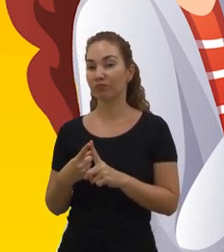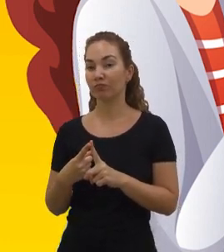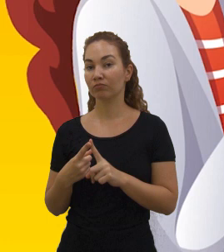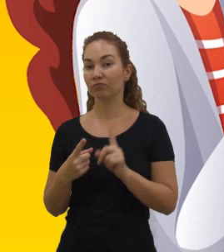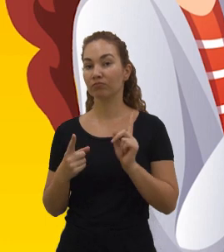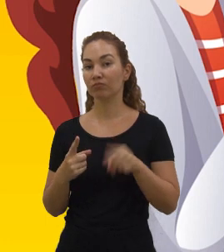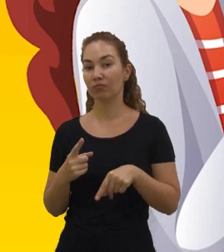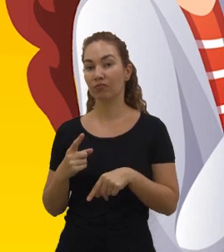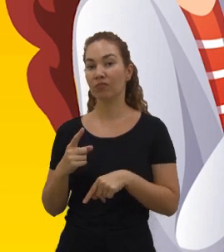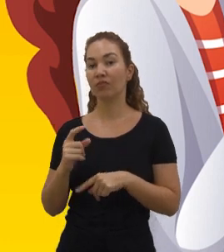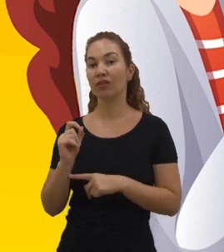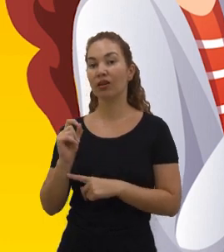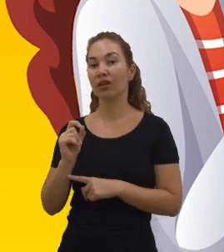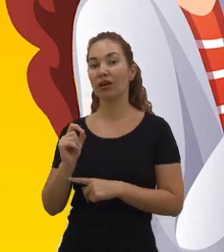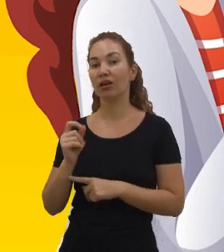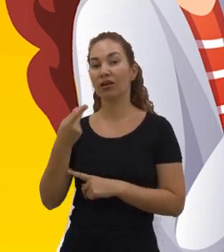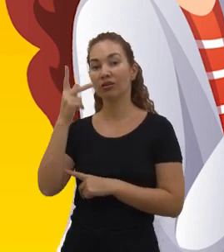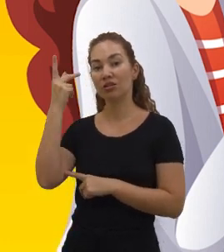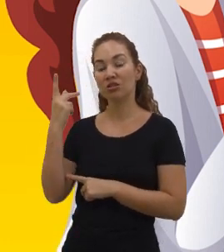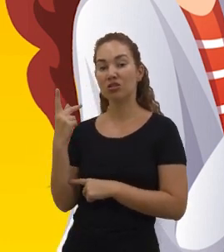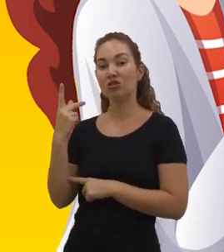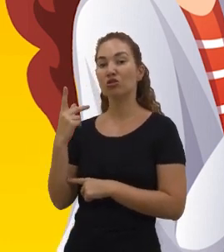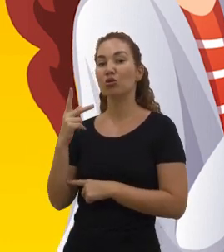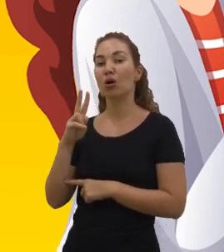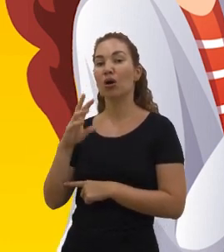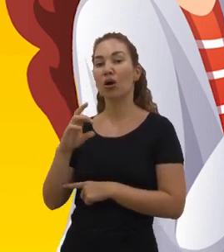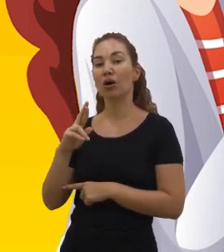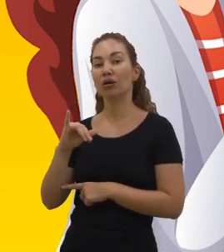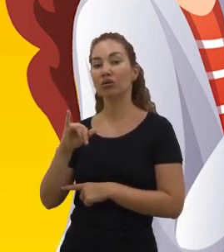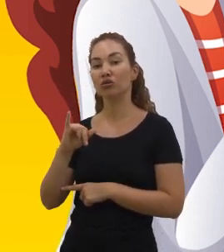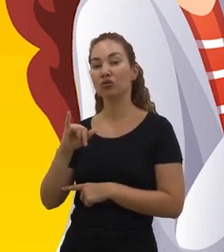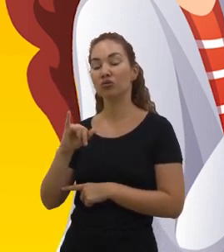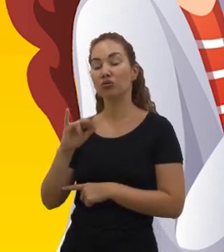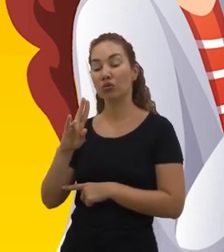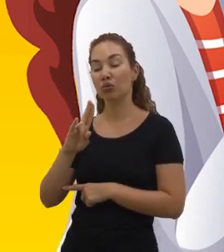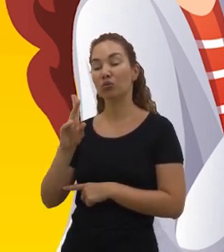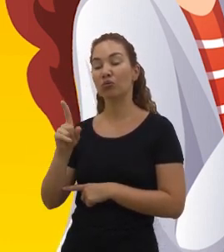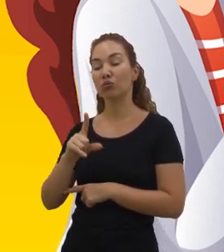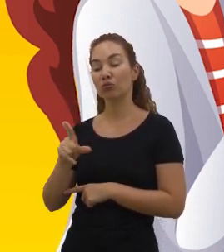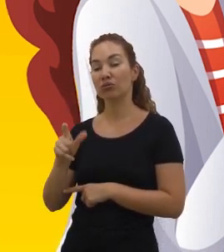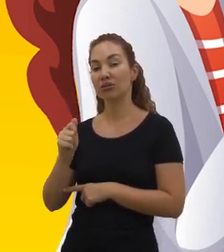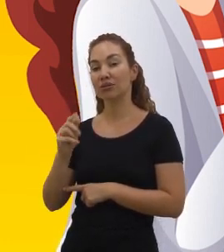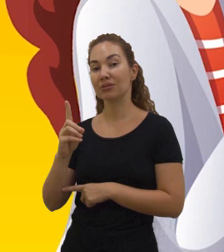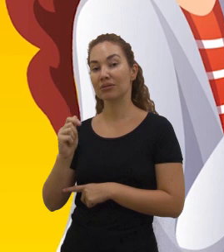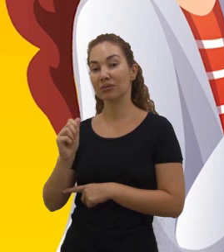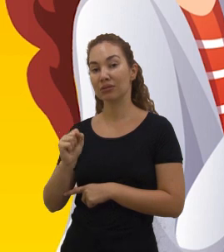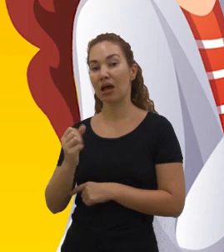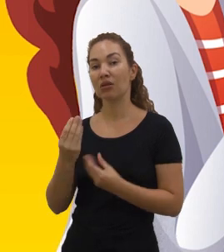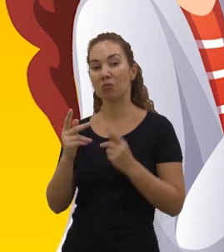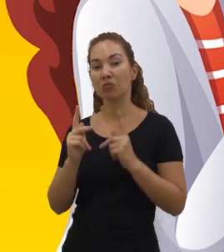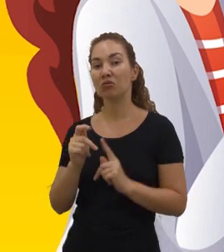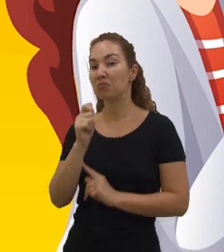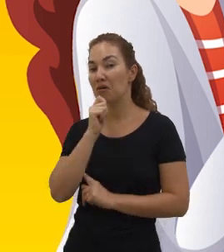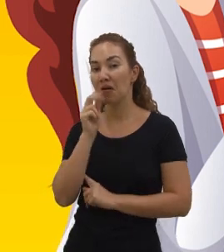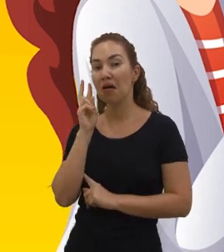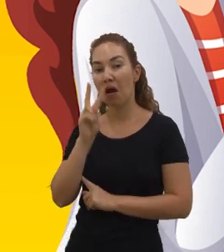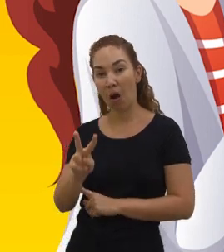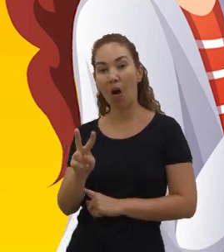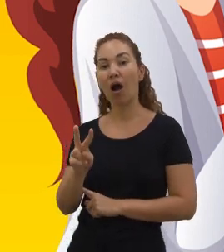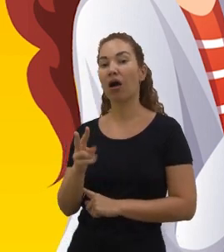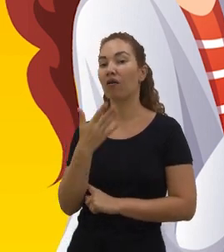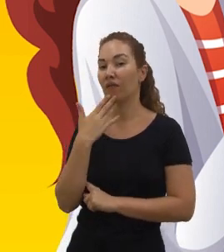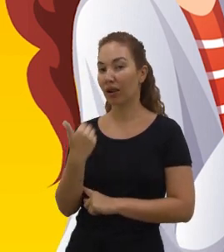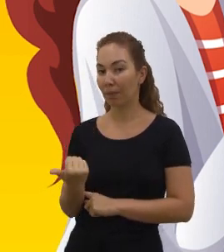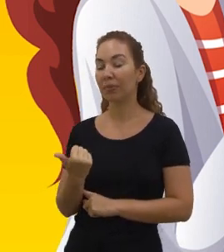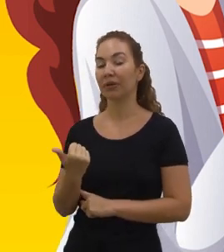é o clássico Histórias Cruzadas, né? Eu acho que Muita gente olhou esse filme. Quem não olhou, vale muito a